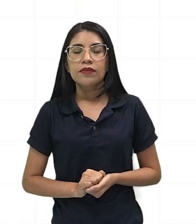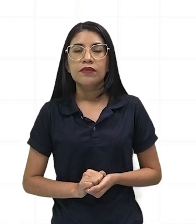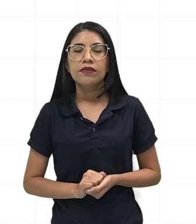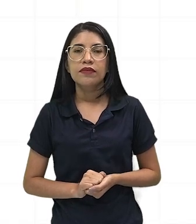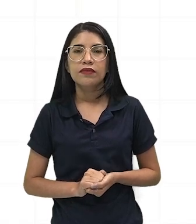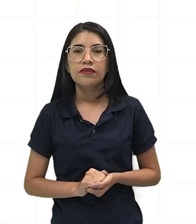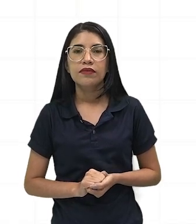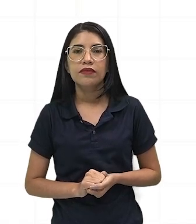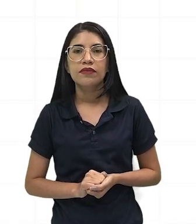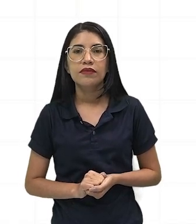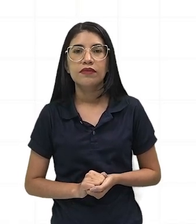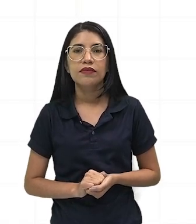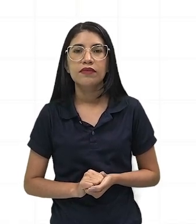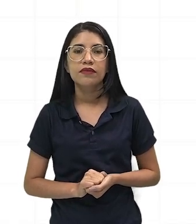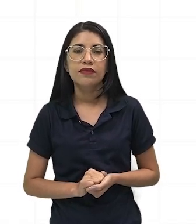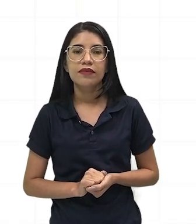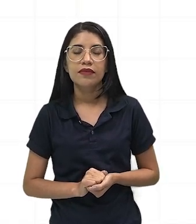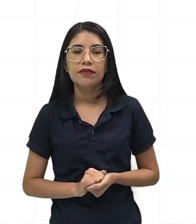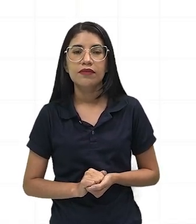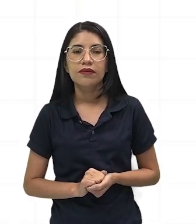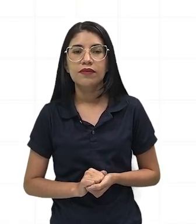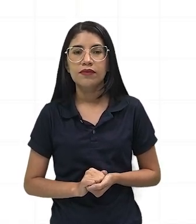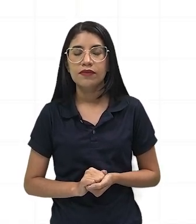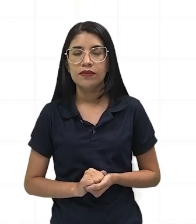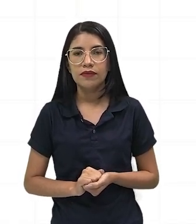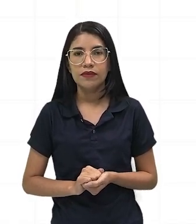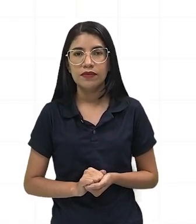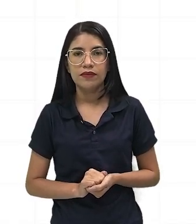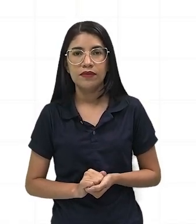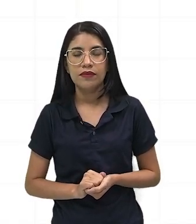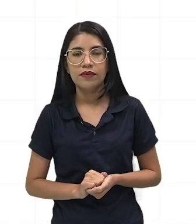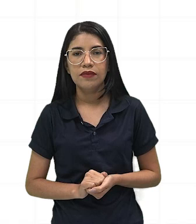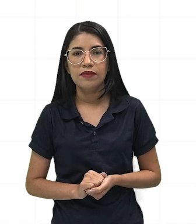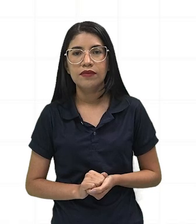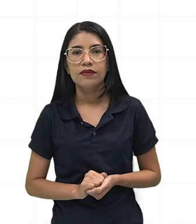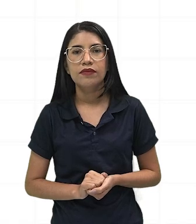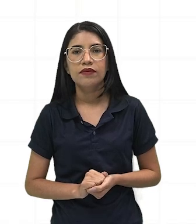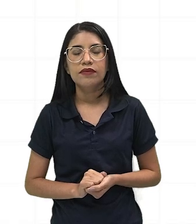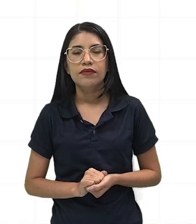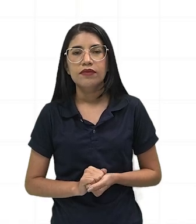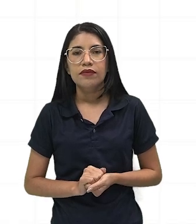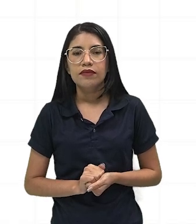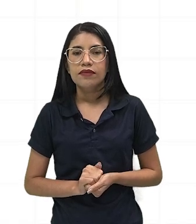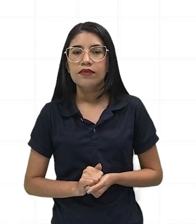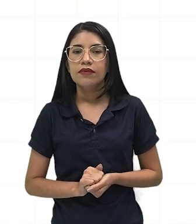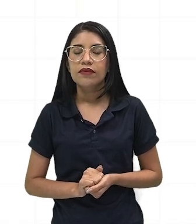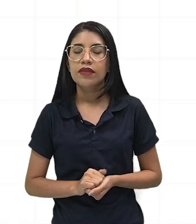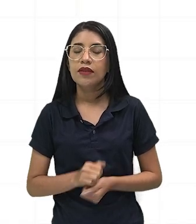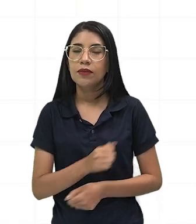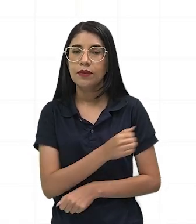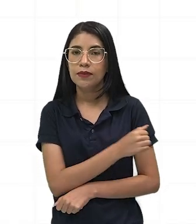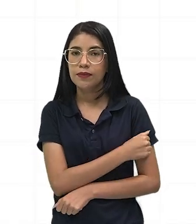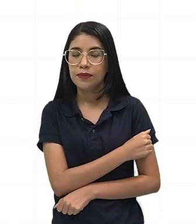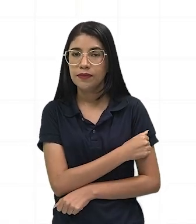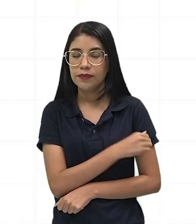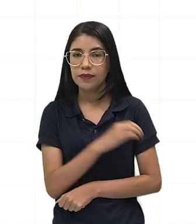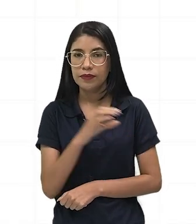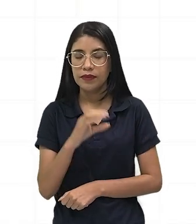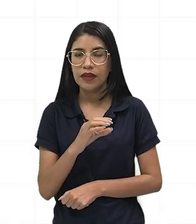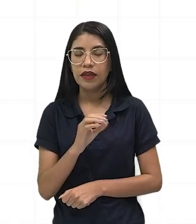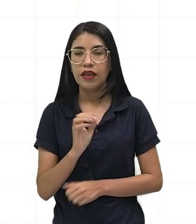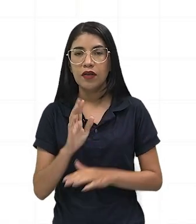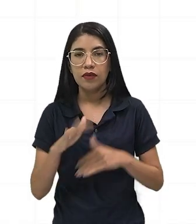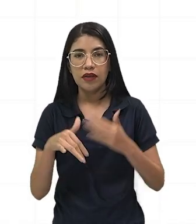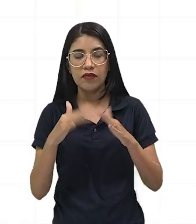temos aqui que o aluno C, né, ele teve o maior desempenho,